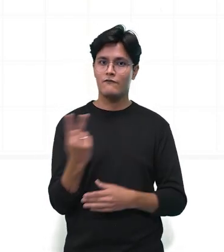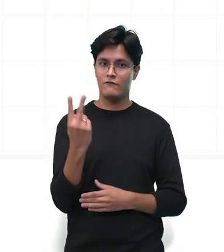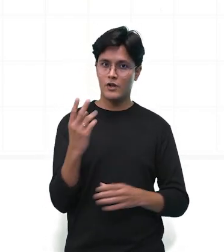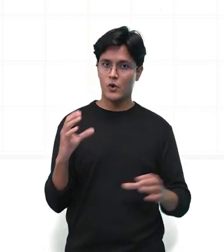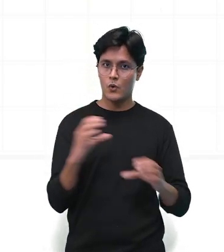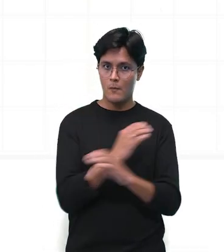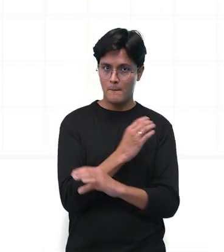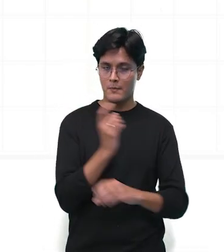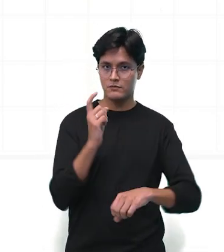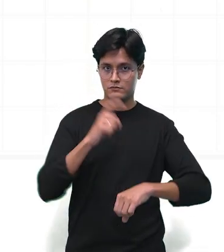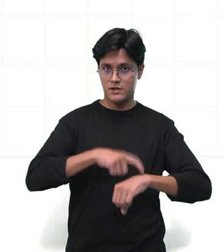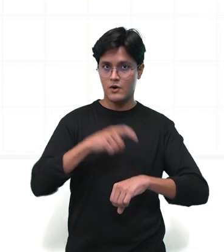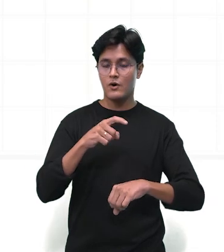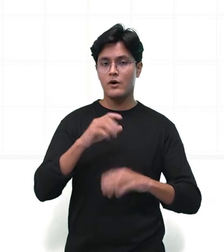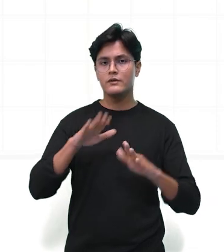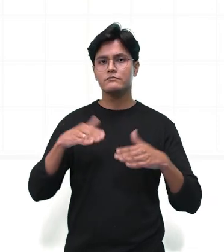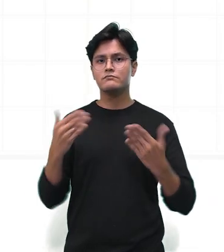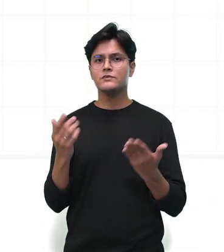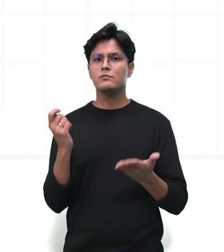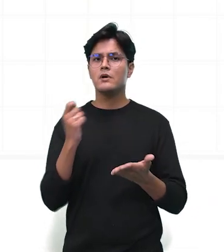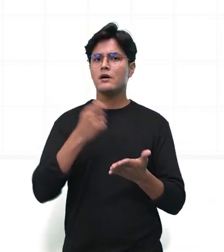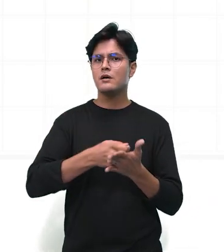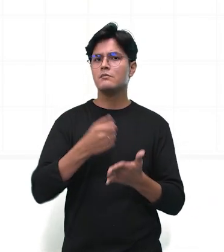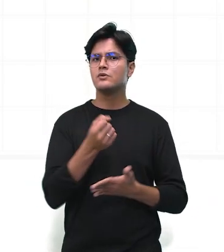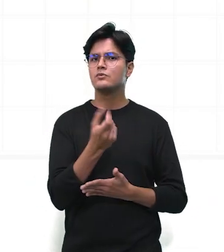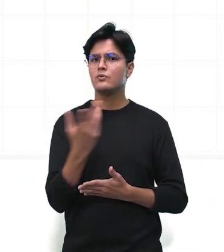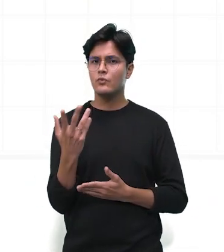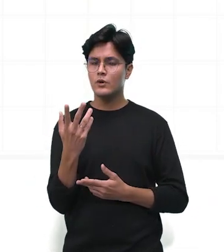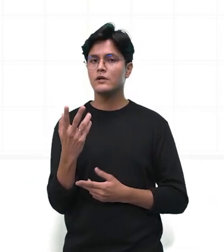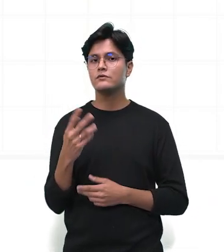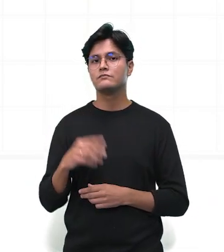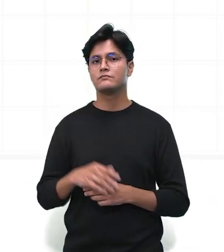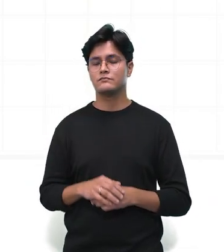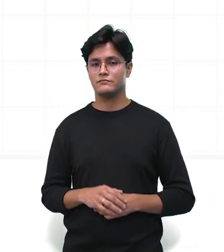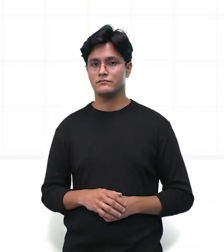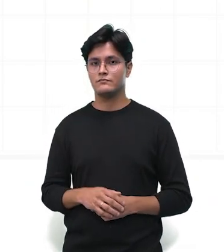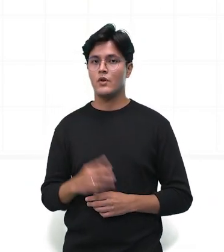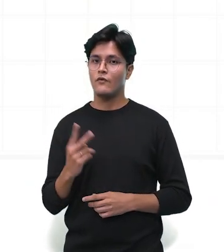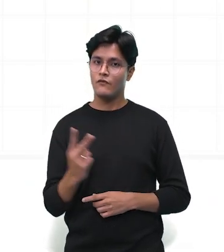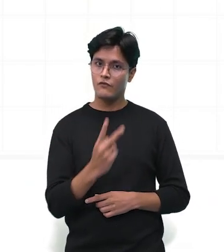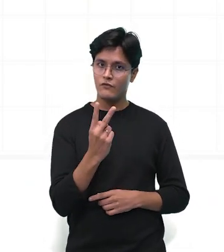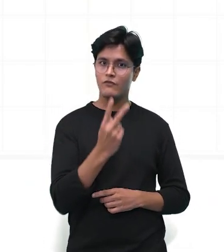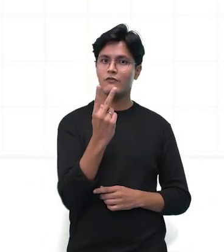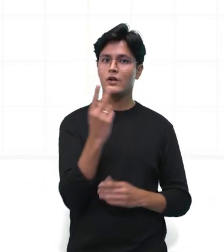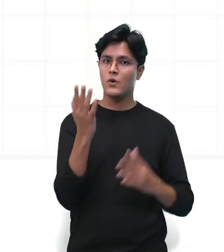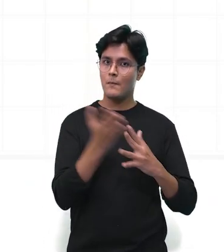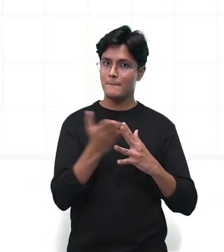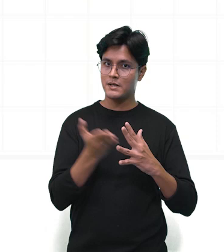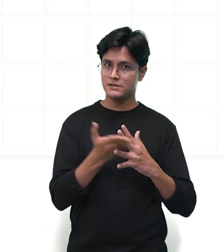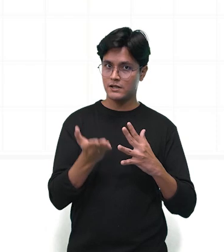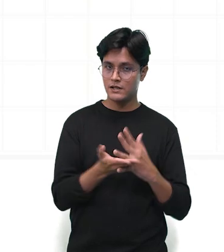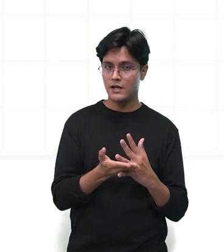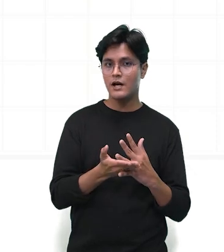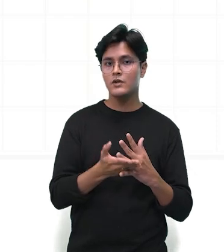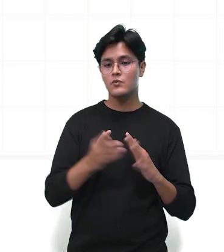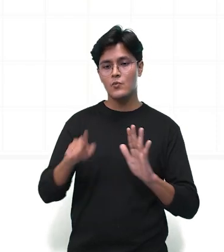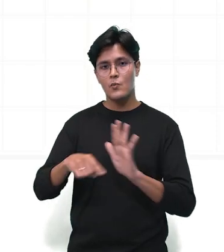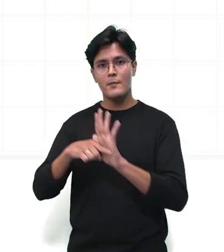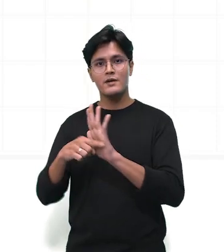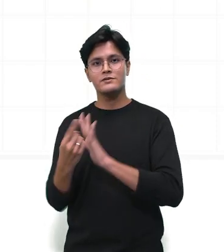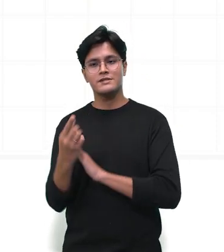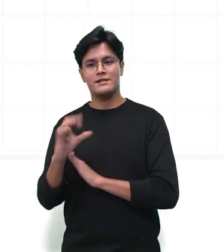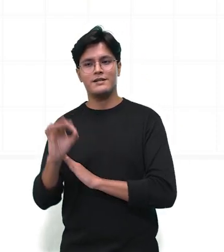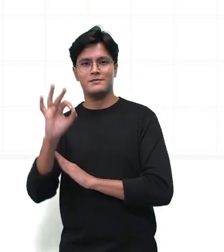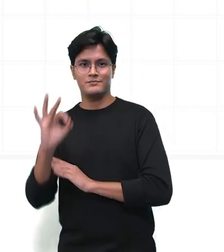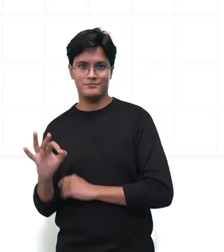pagamento será o valor que ele pagaria parcelado menos 10%,